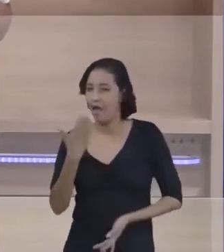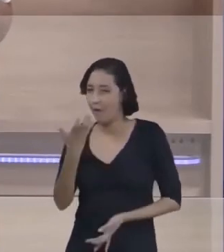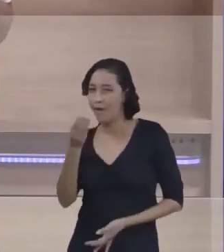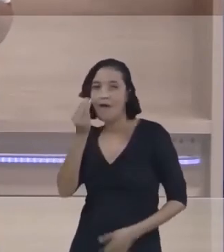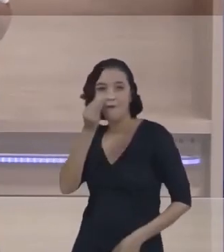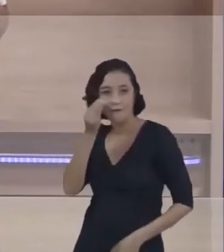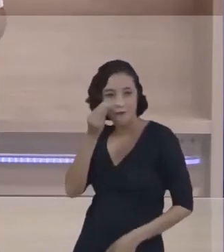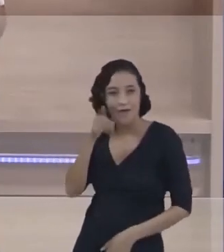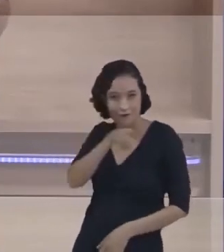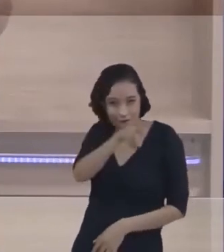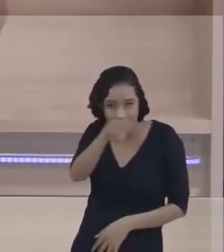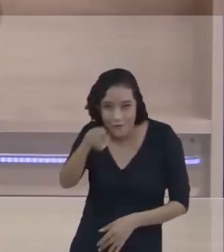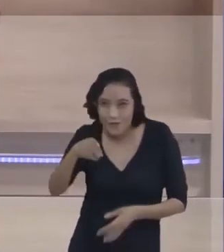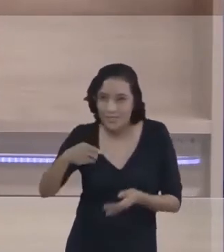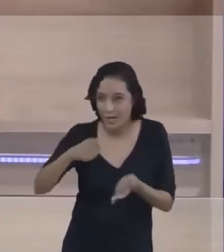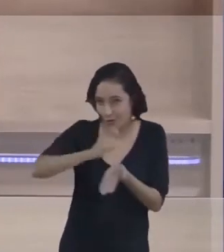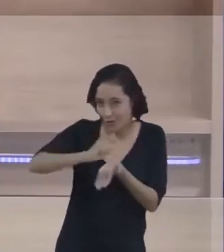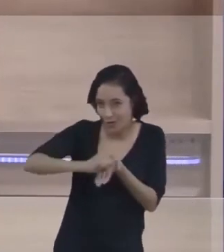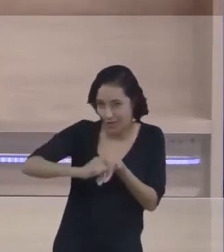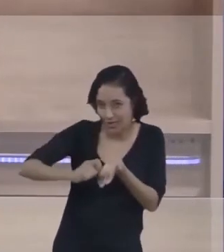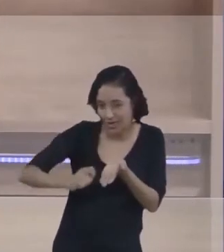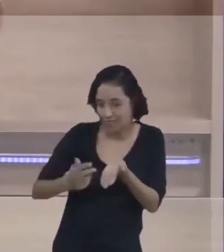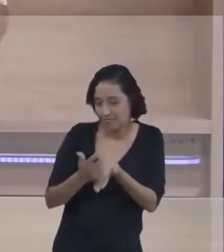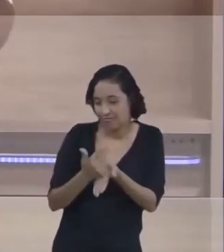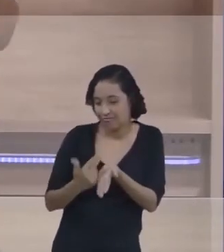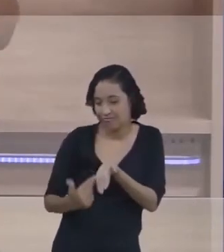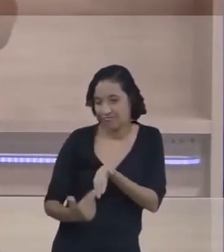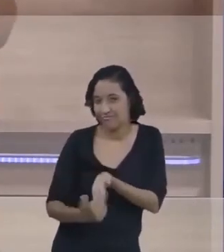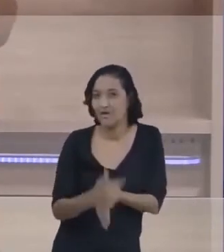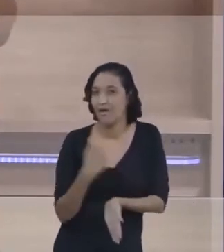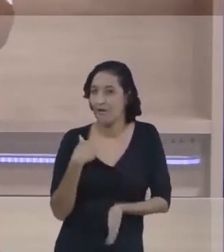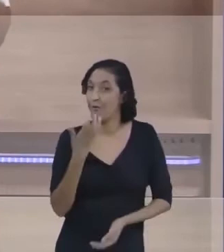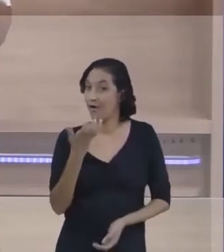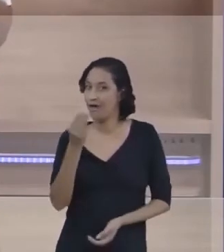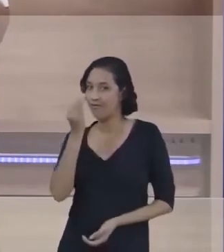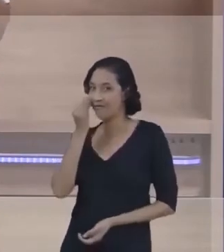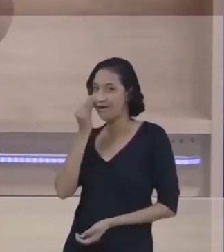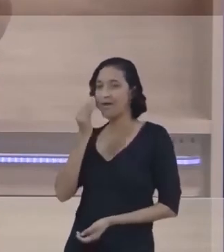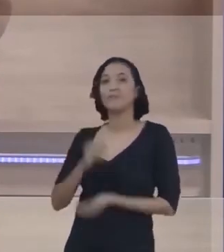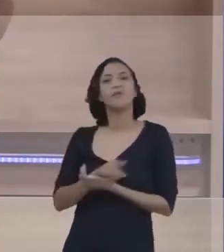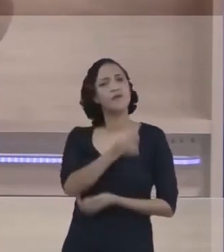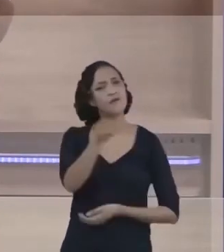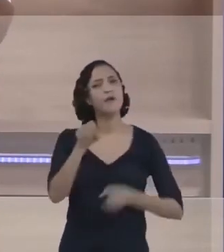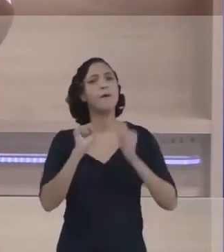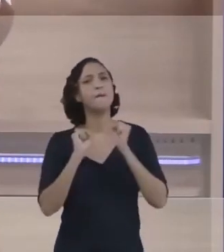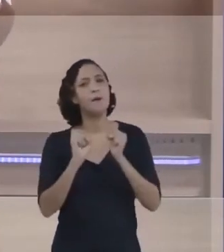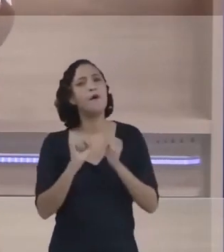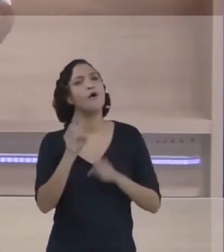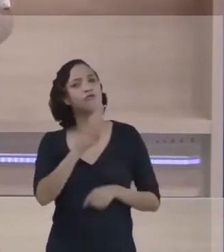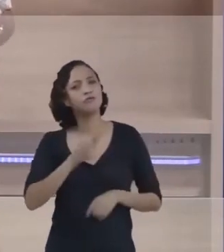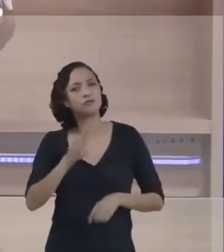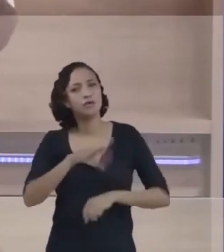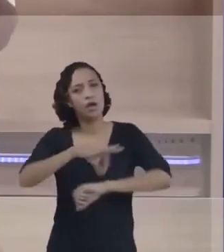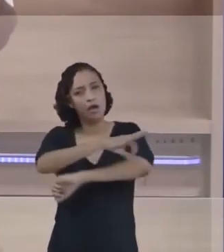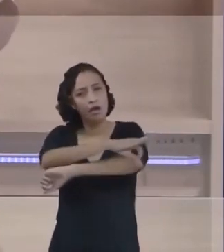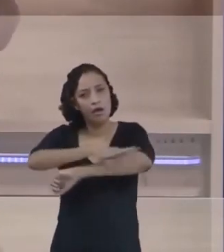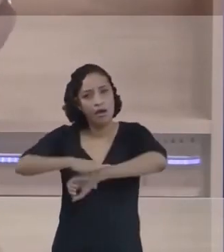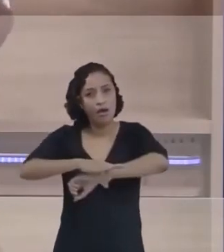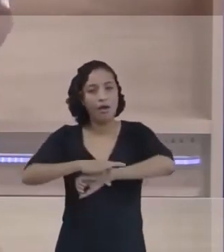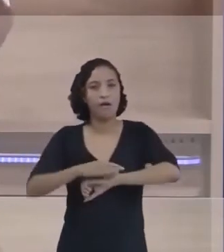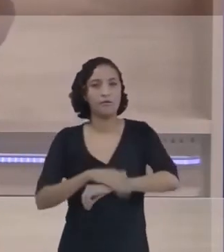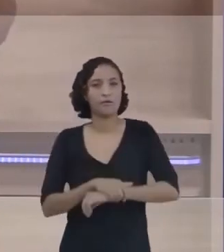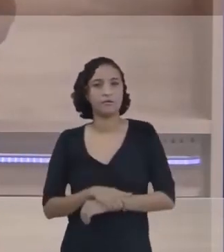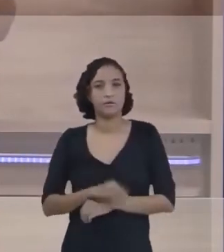dia, hein? Pode mandar os desenhos que eu quero ver. Então, vocês podem fazer usando a régua, fazer aqueles desenhos lindos que vocês fazem, usando